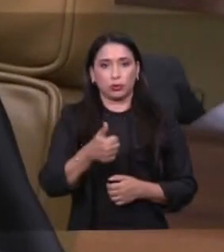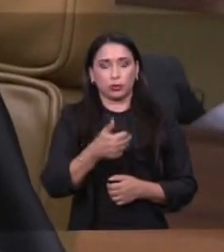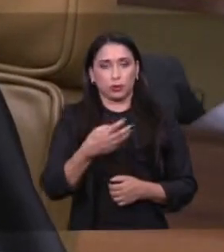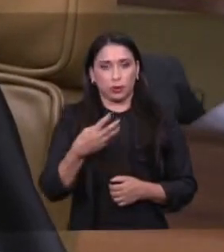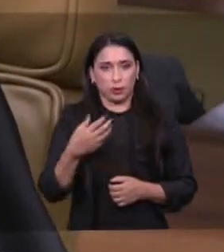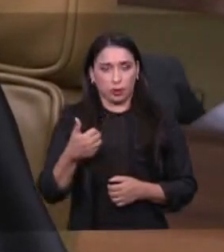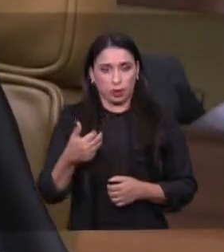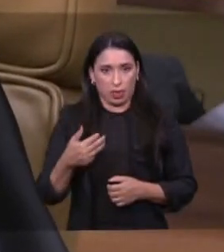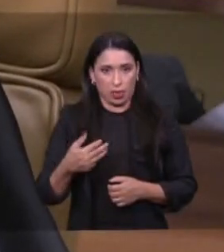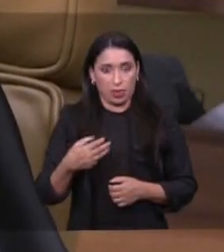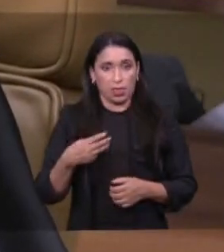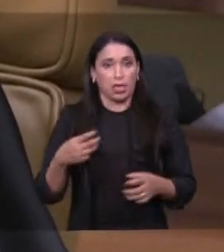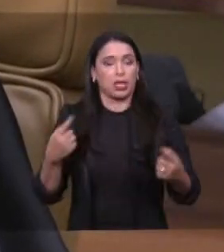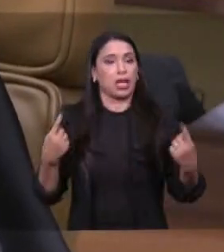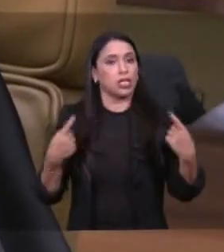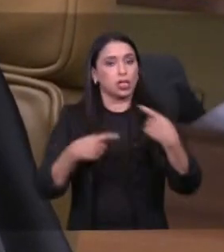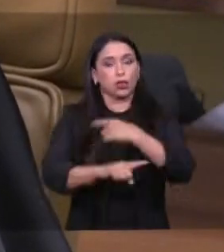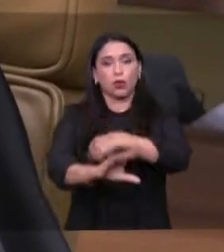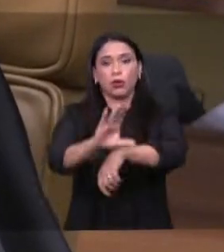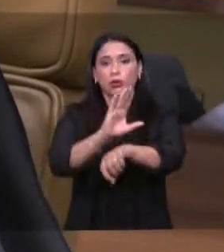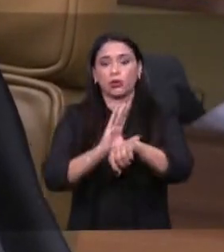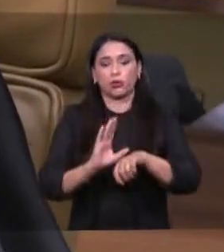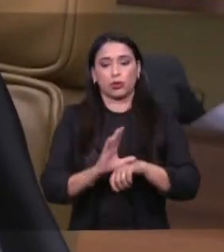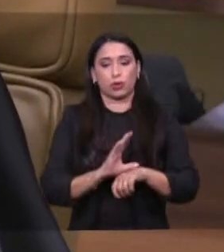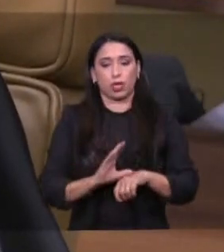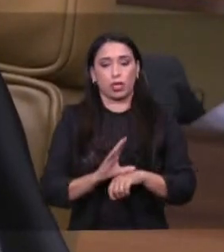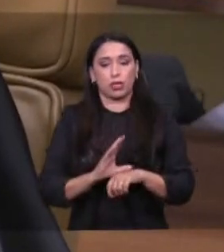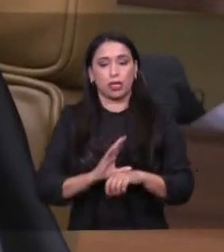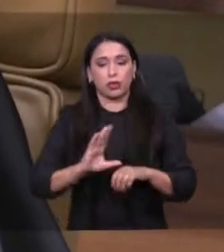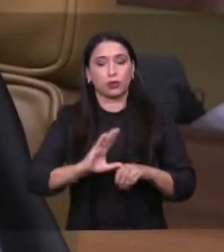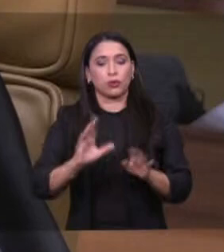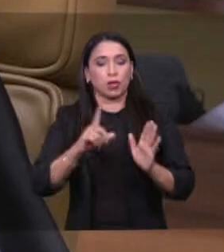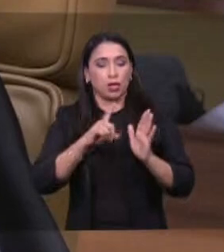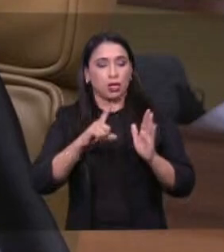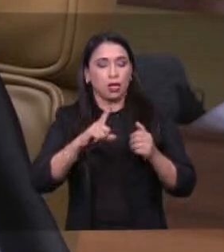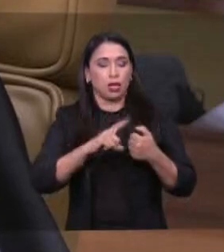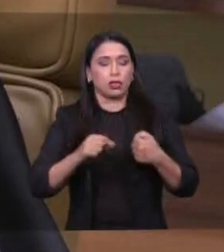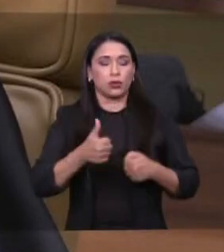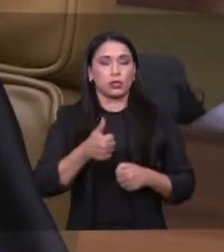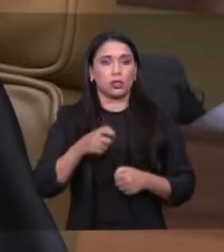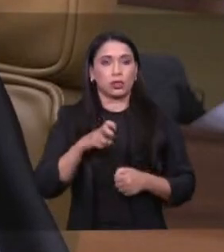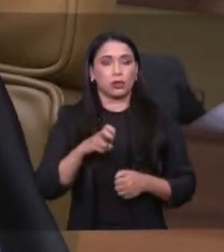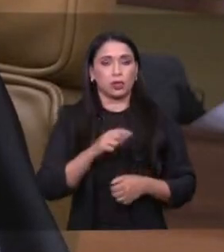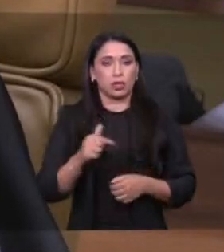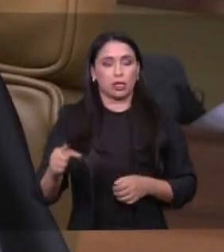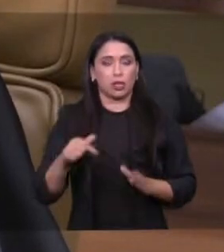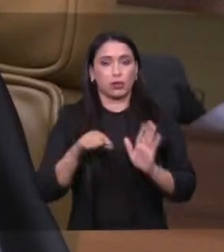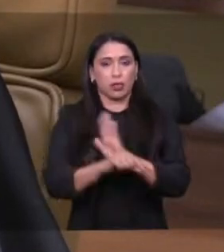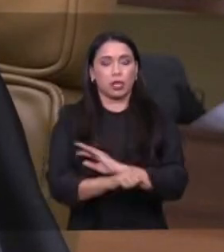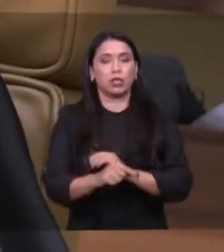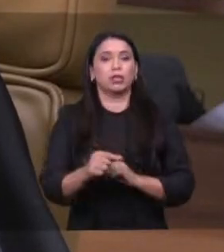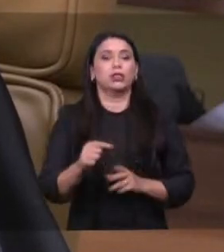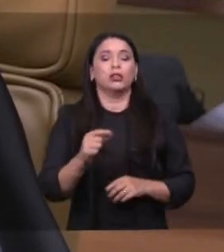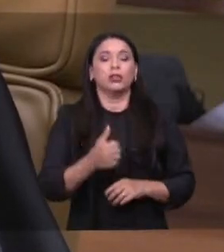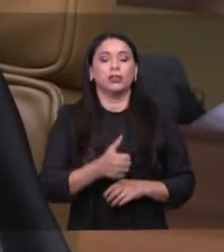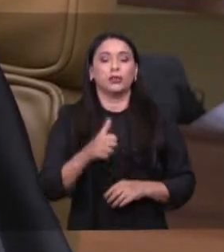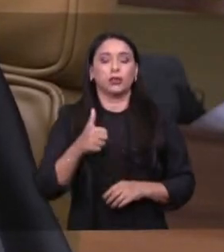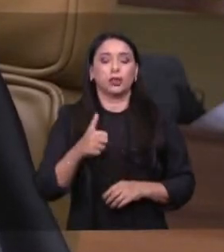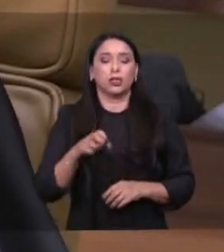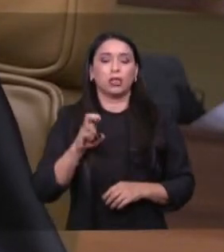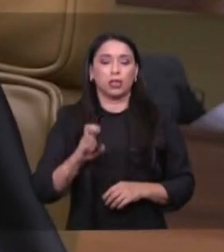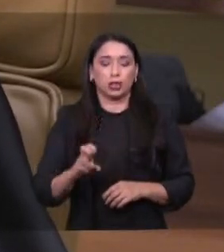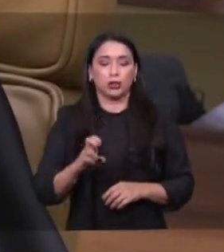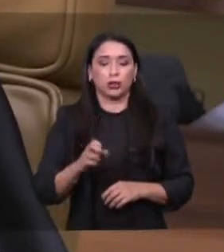da inconstitucionalidade do artigo 157, parágrafo 5º, incluído pela Lei